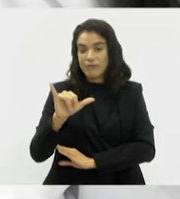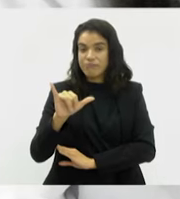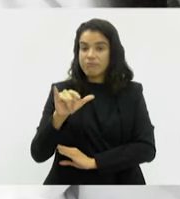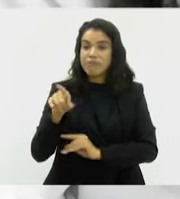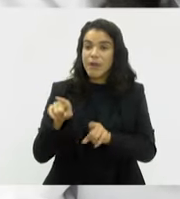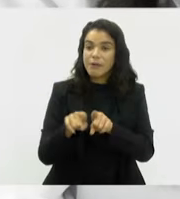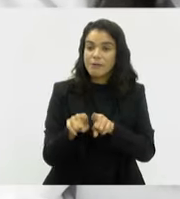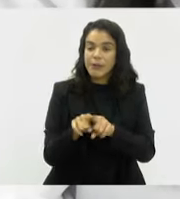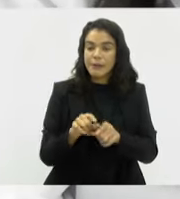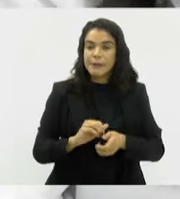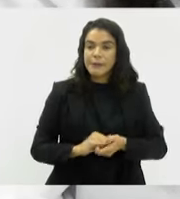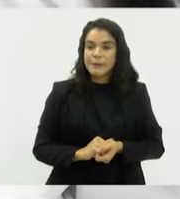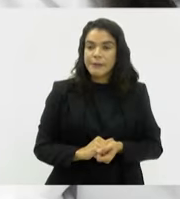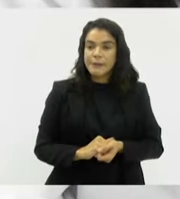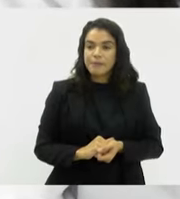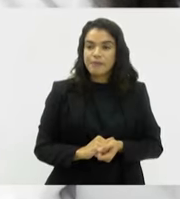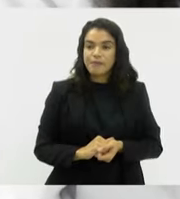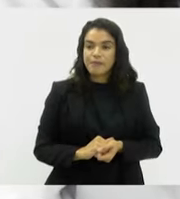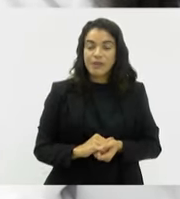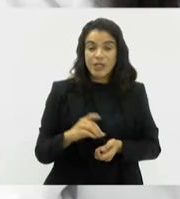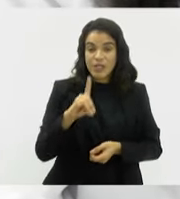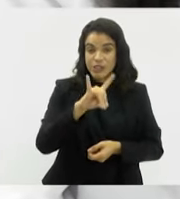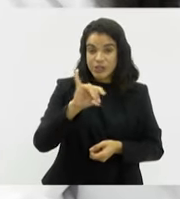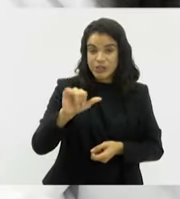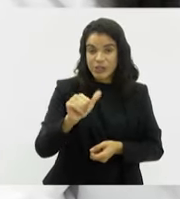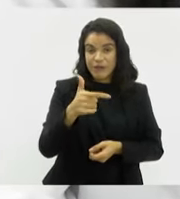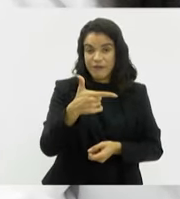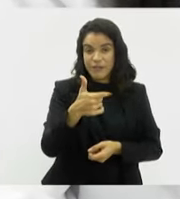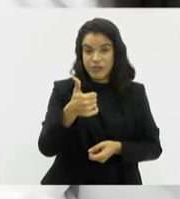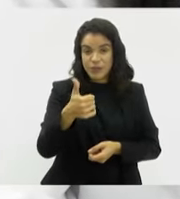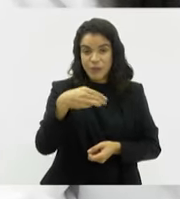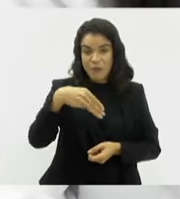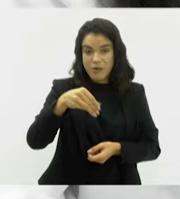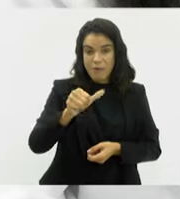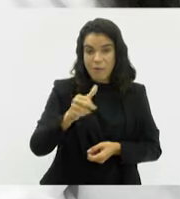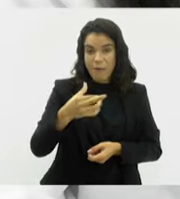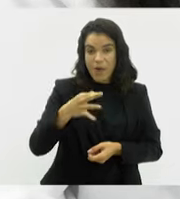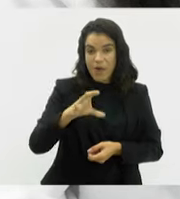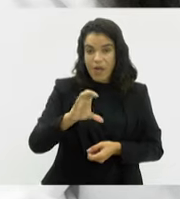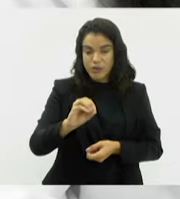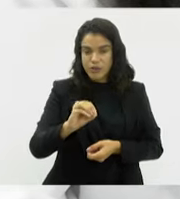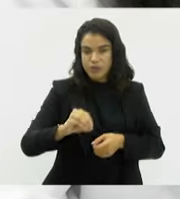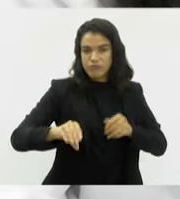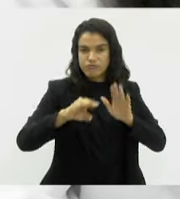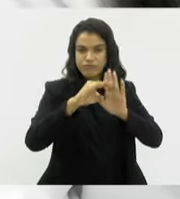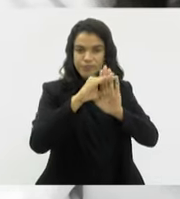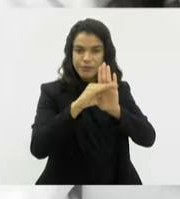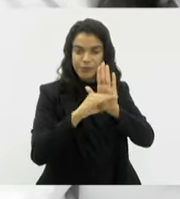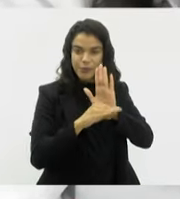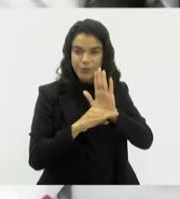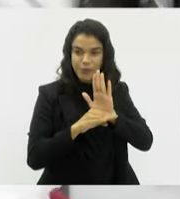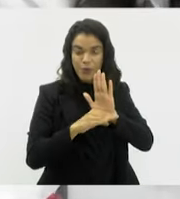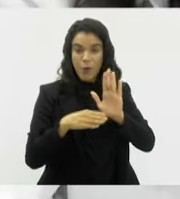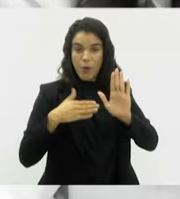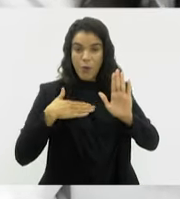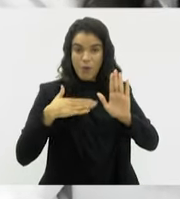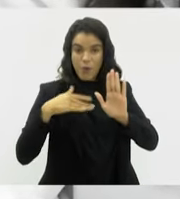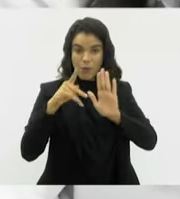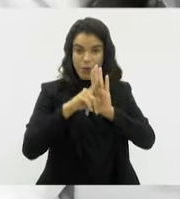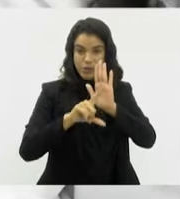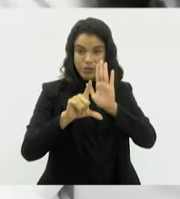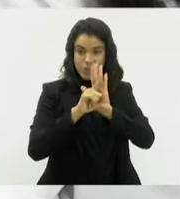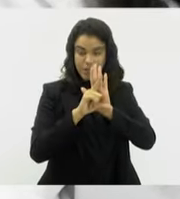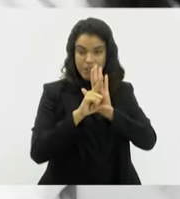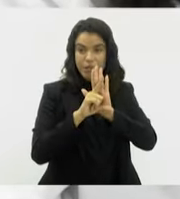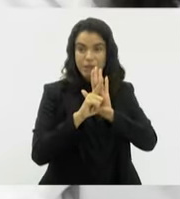datas. Que no dia 21 de março foi a pauta, o meu projeto de lei,